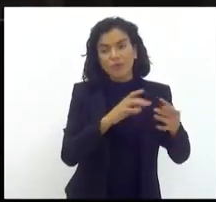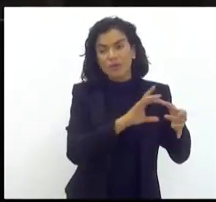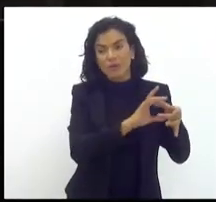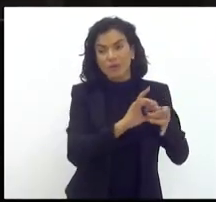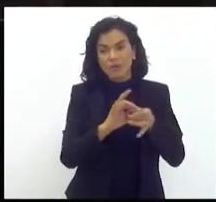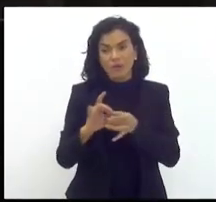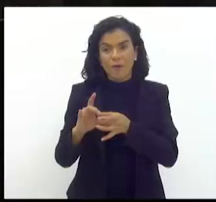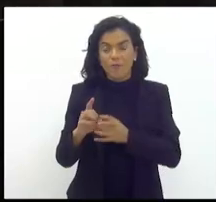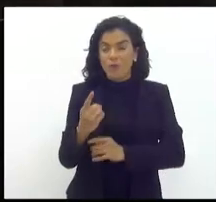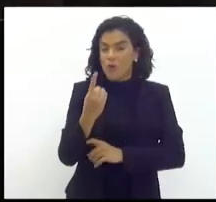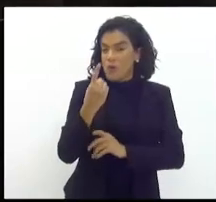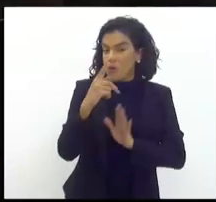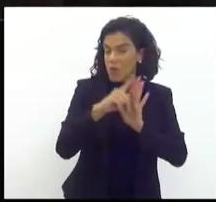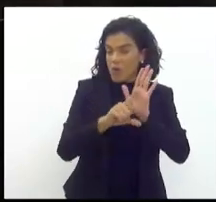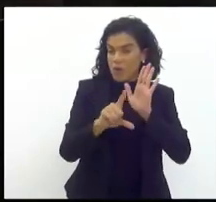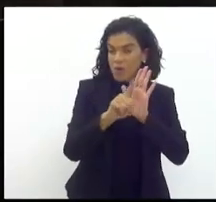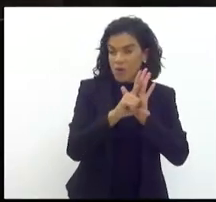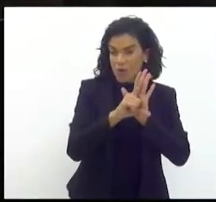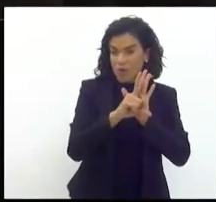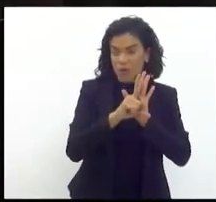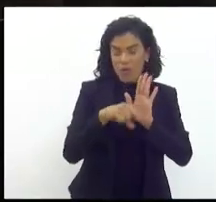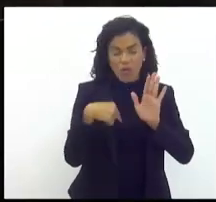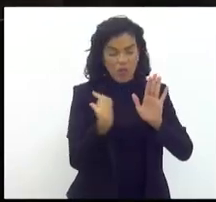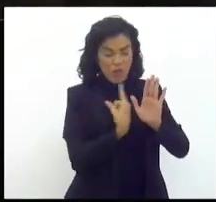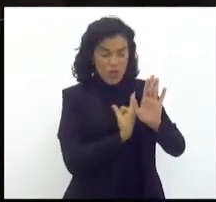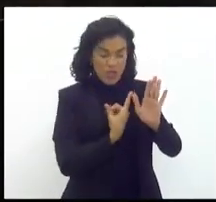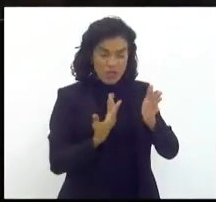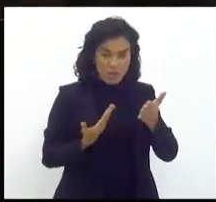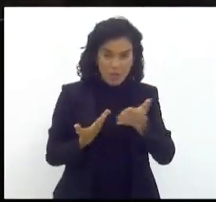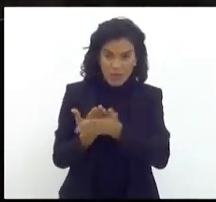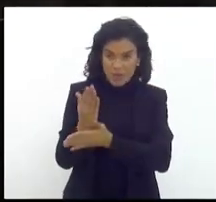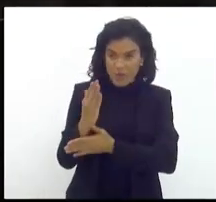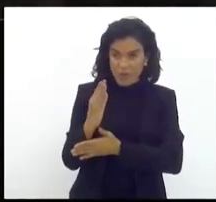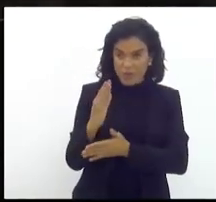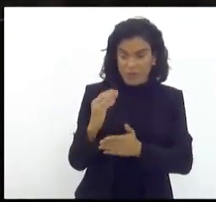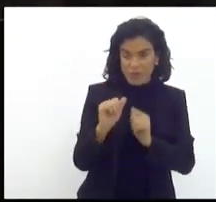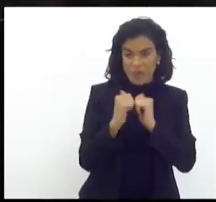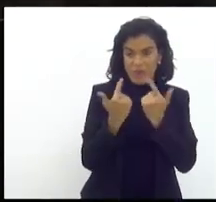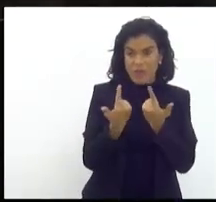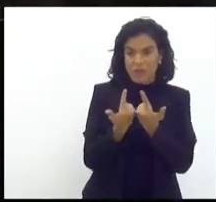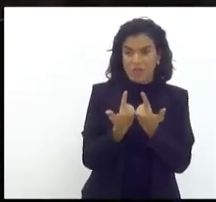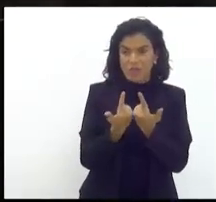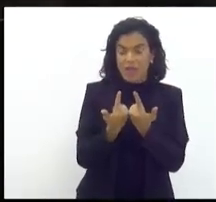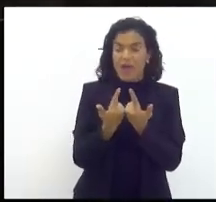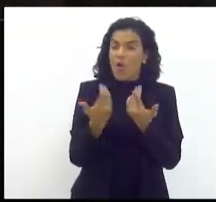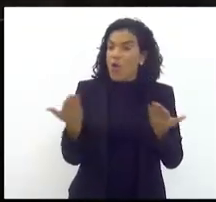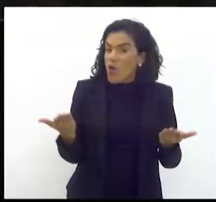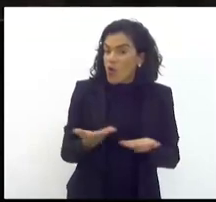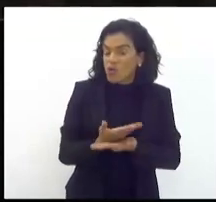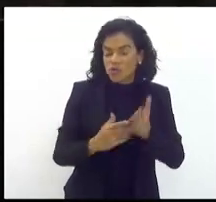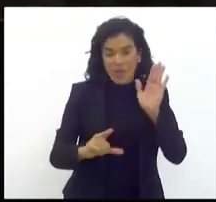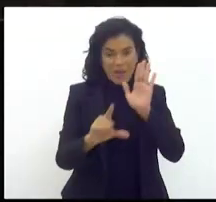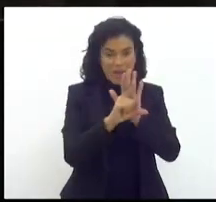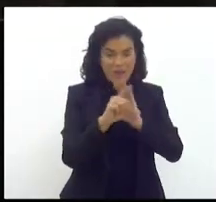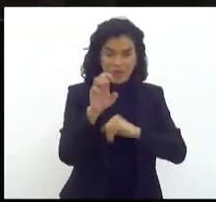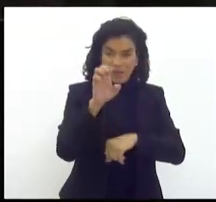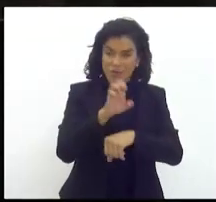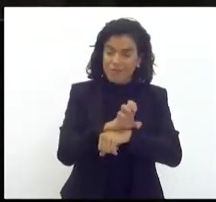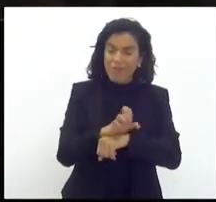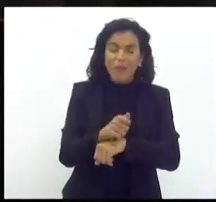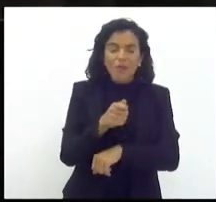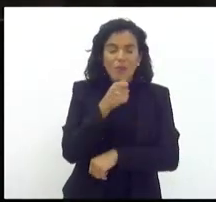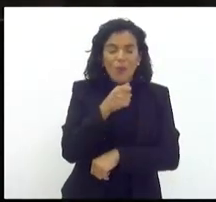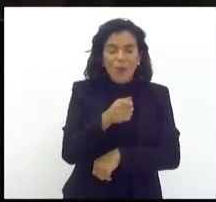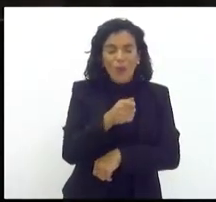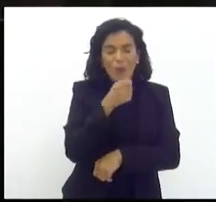um dos projetos de lei que nós aprovamos nessa casa que hoje é lei no estado mas não há